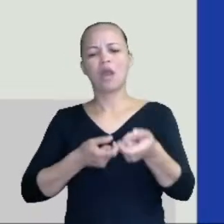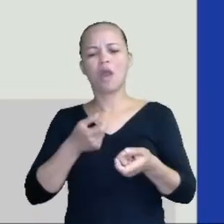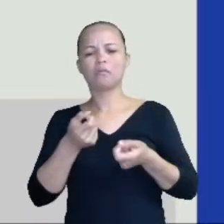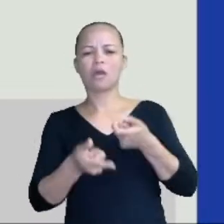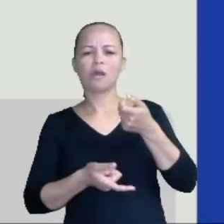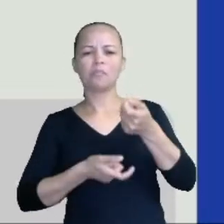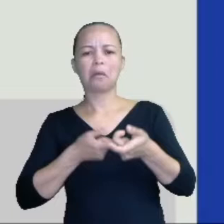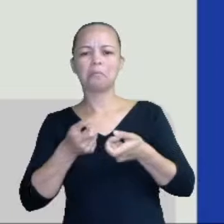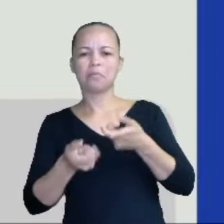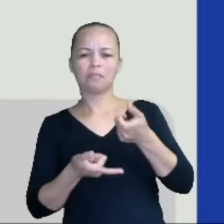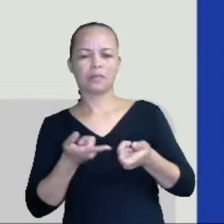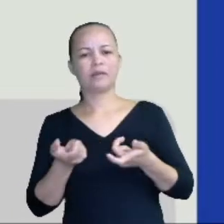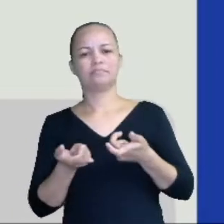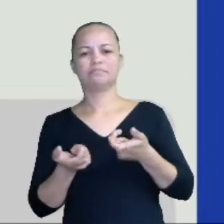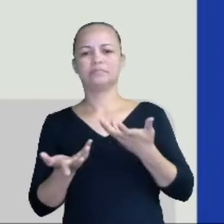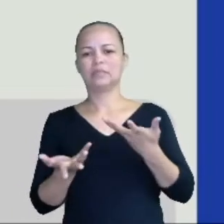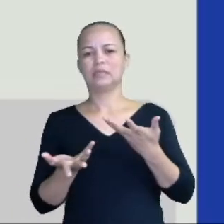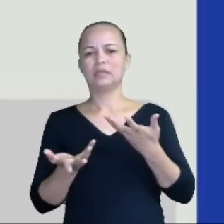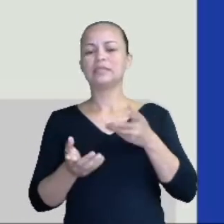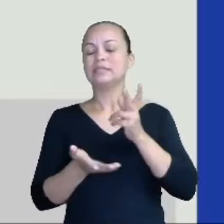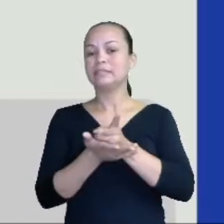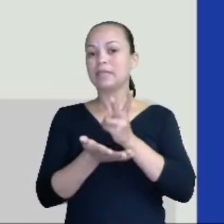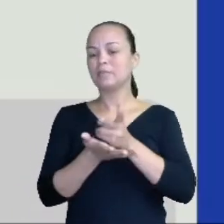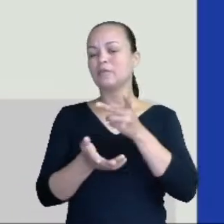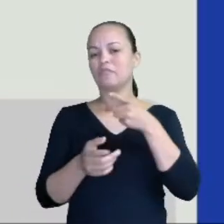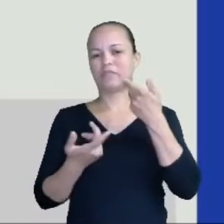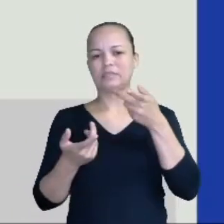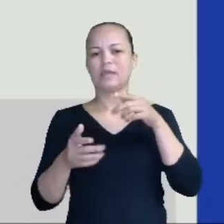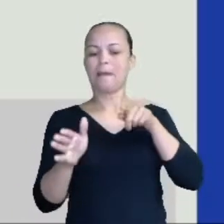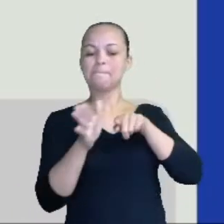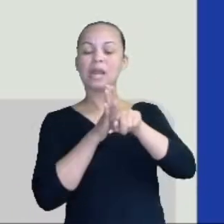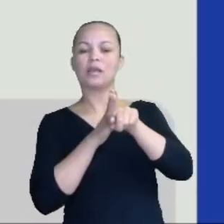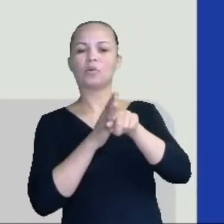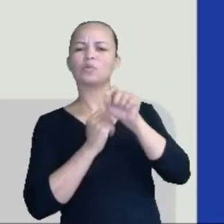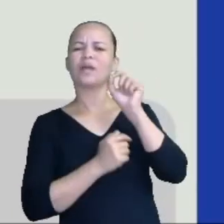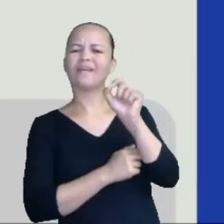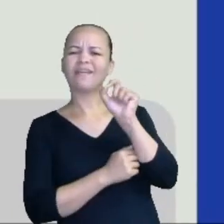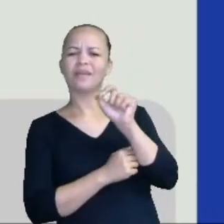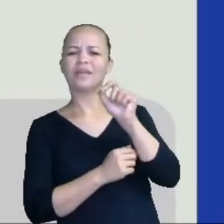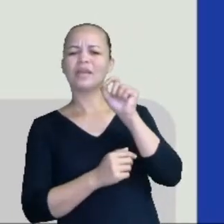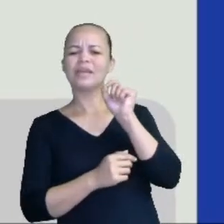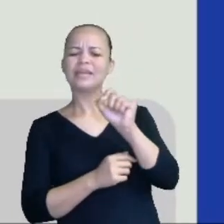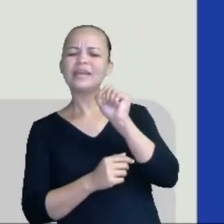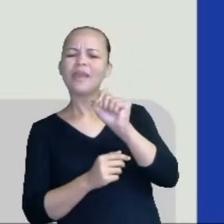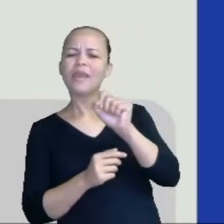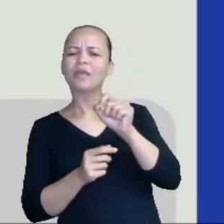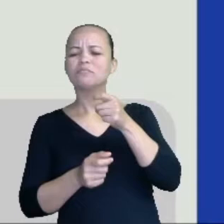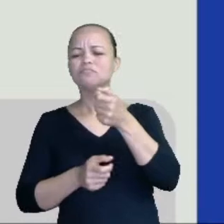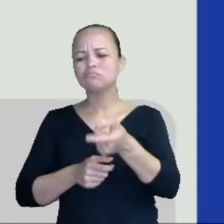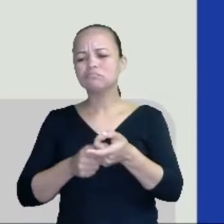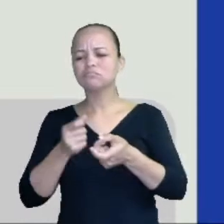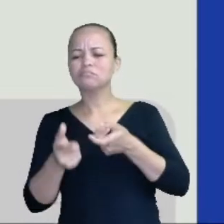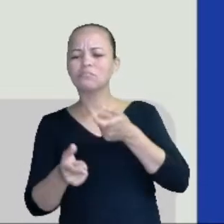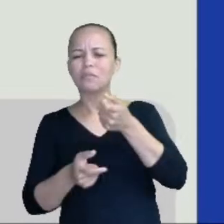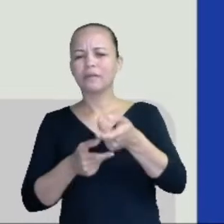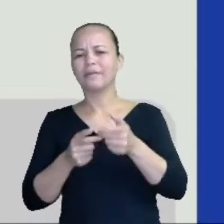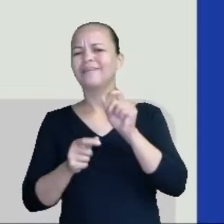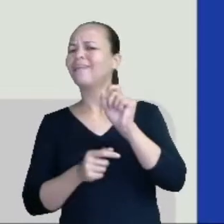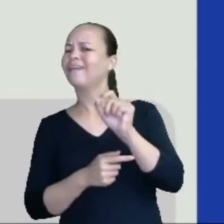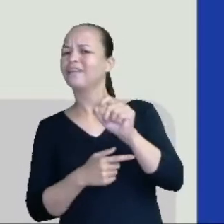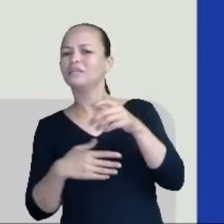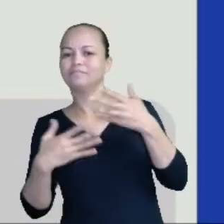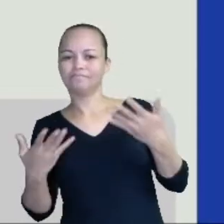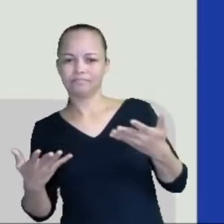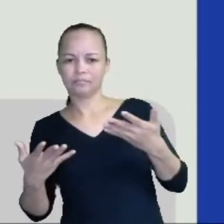dessa frase? Eu sempre vou fazer a pergunta quem ao verbo, ou seja, quem é raro. Logo vem a